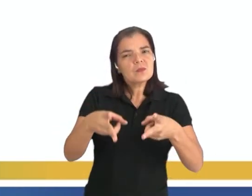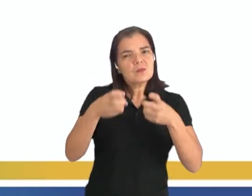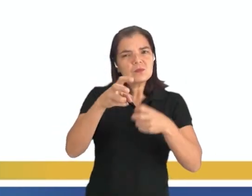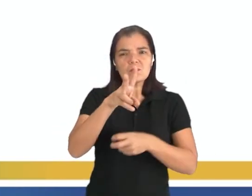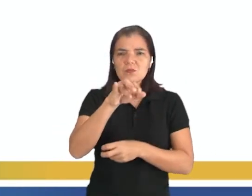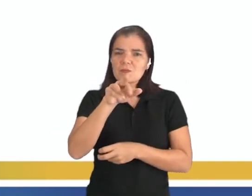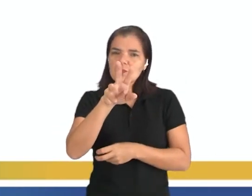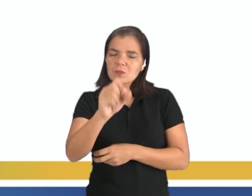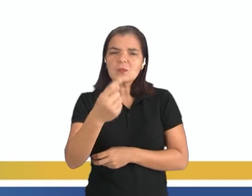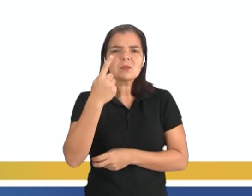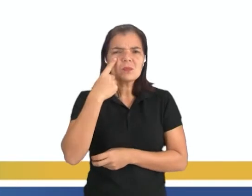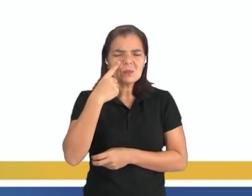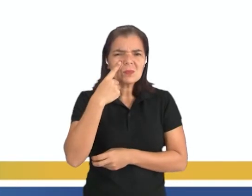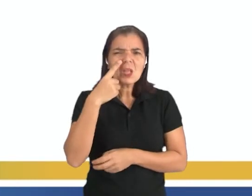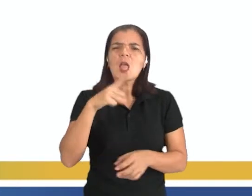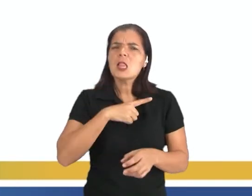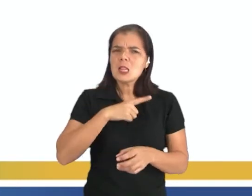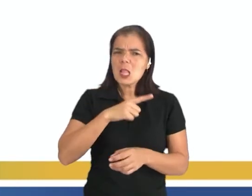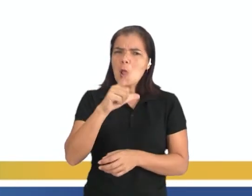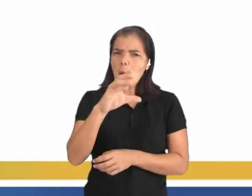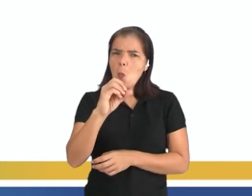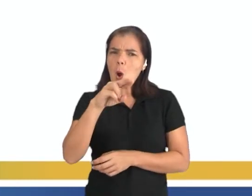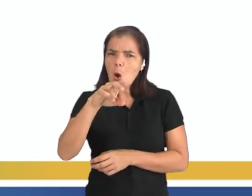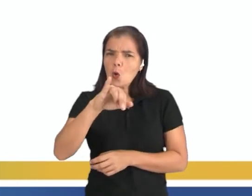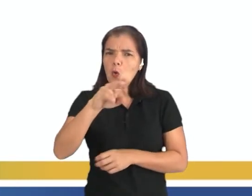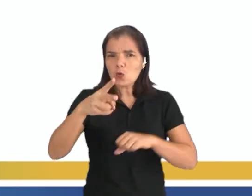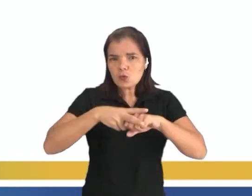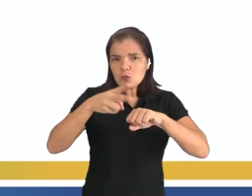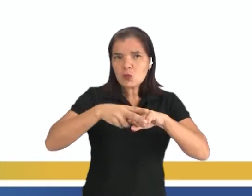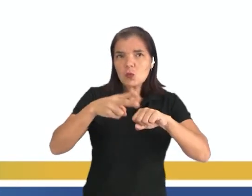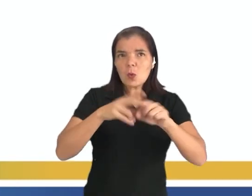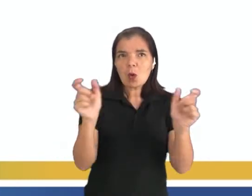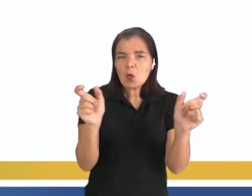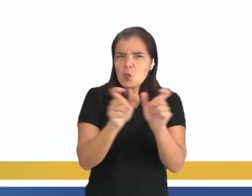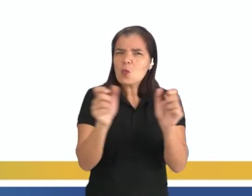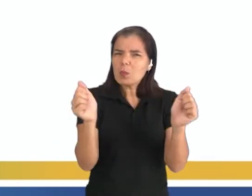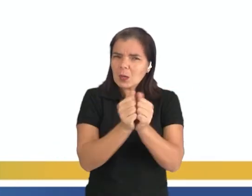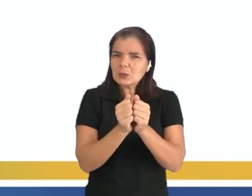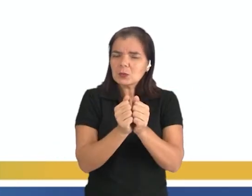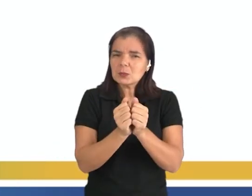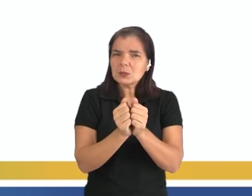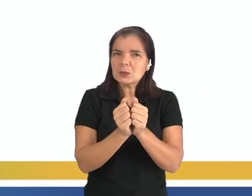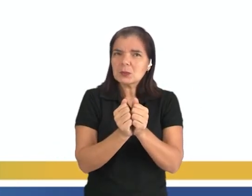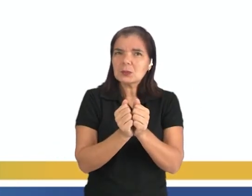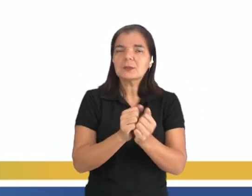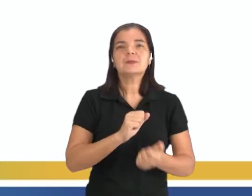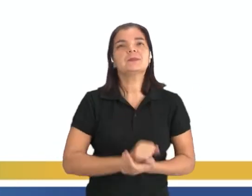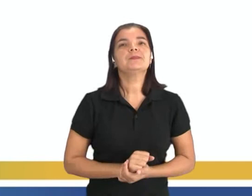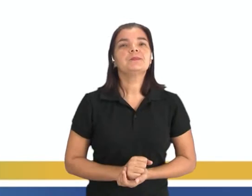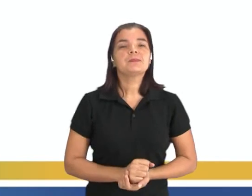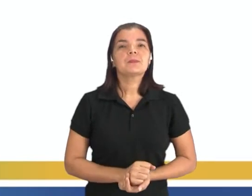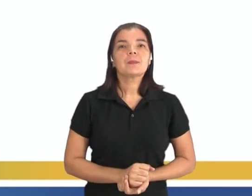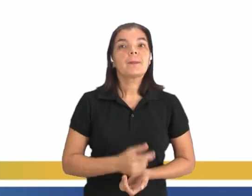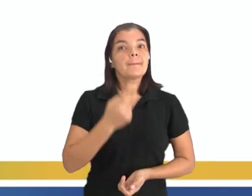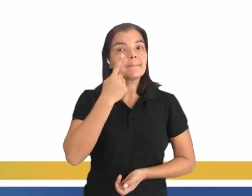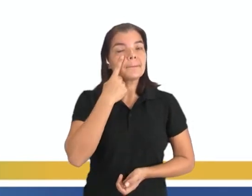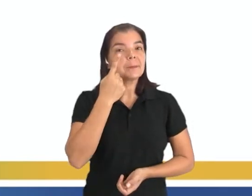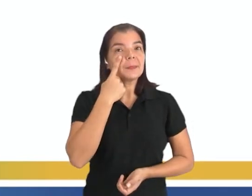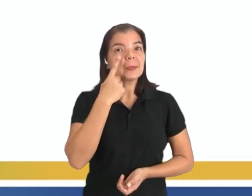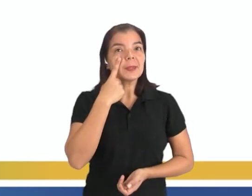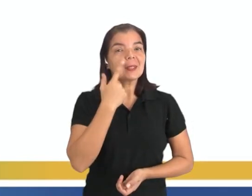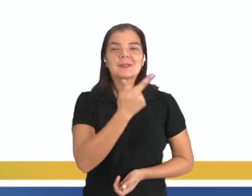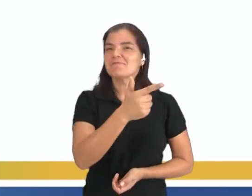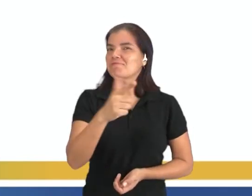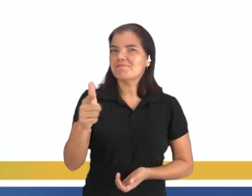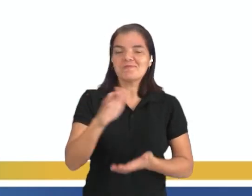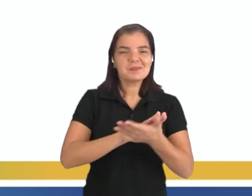um palito, será que tem uma conjunção? Temos um verbo, ali artigo e substantivo palito. Vejam que